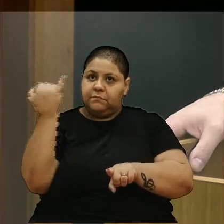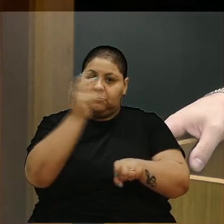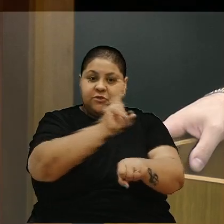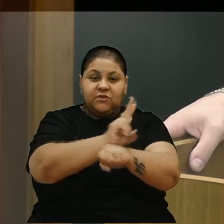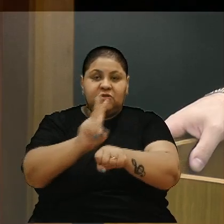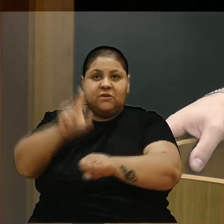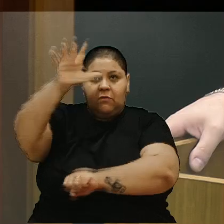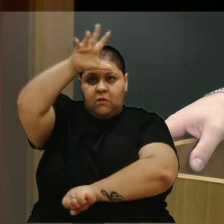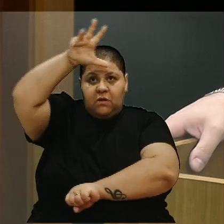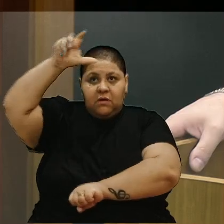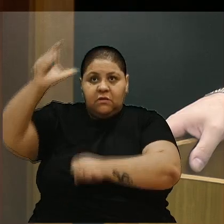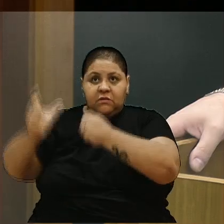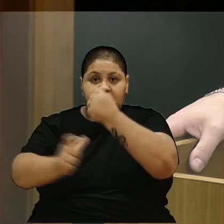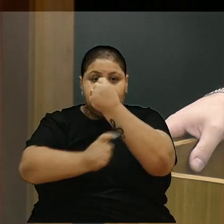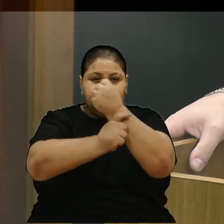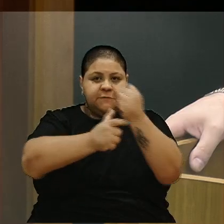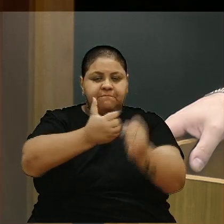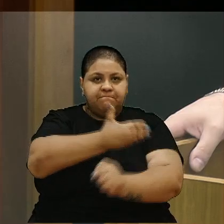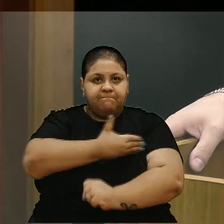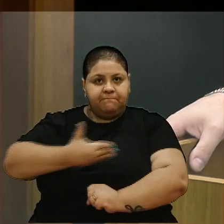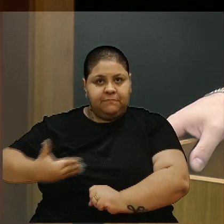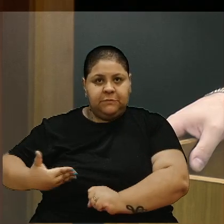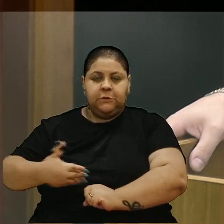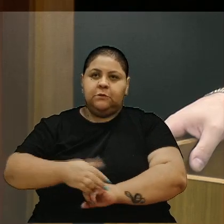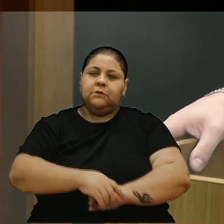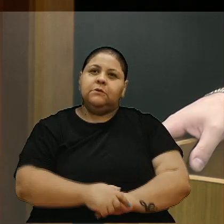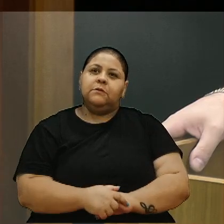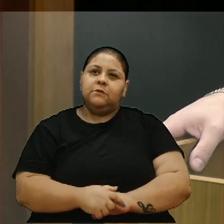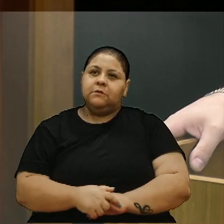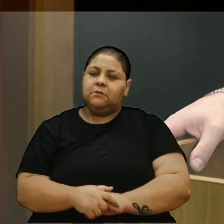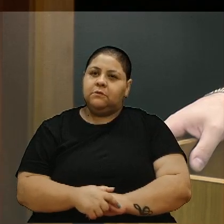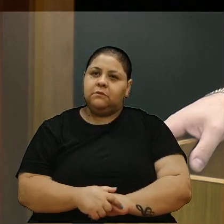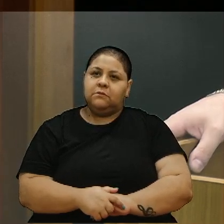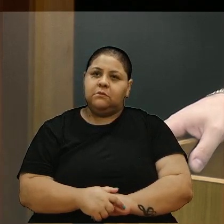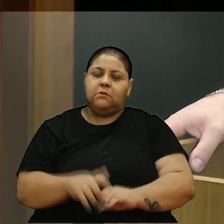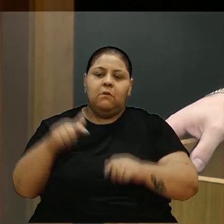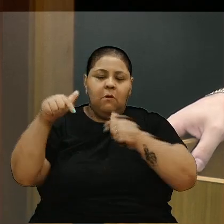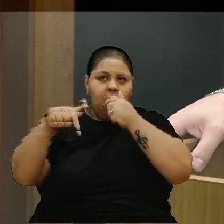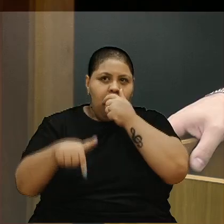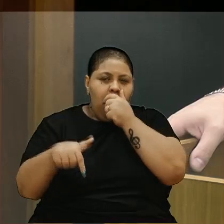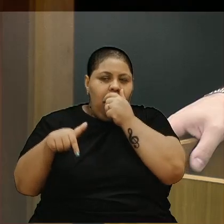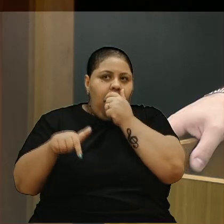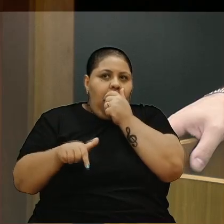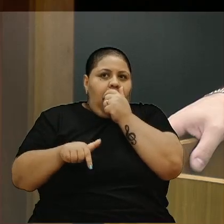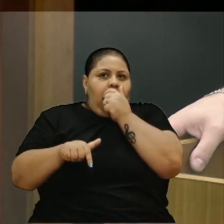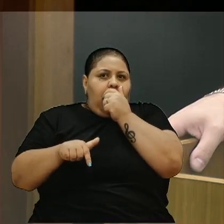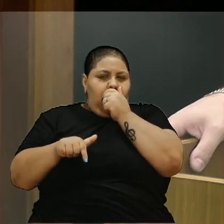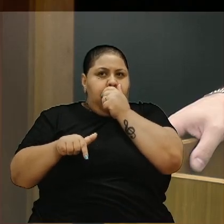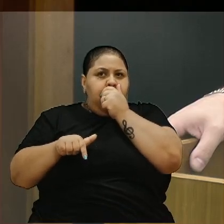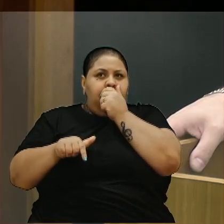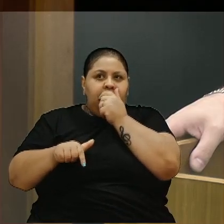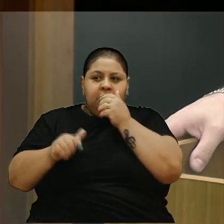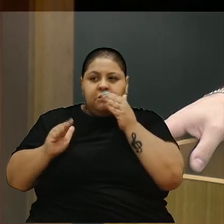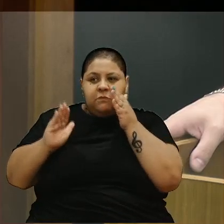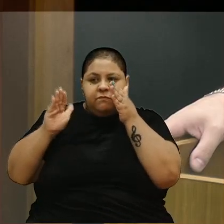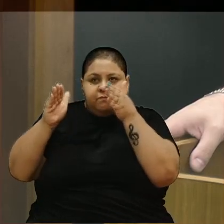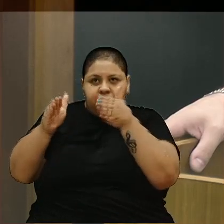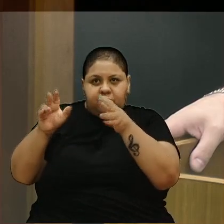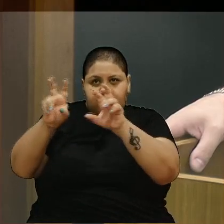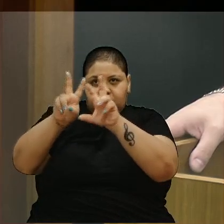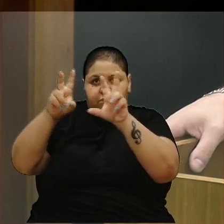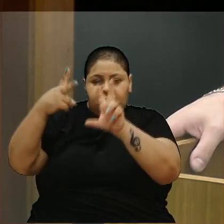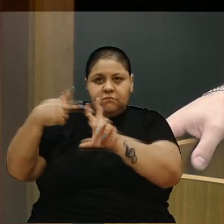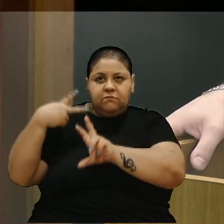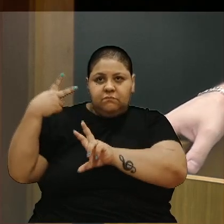Municipal e da segurança pública em nosso município. E aqui, mais especificamente ao assunto que o